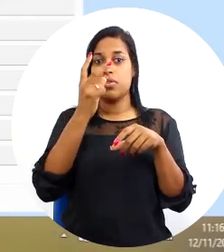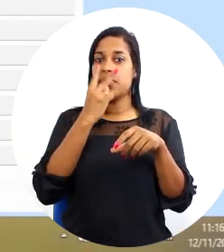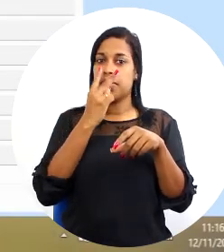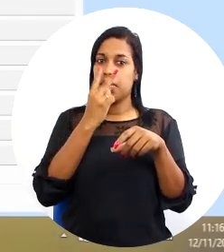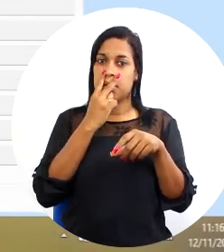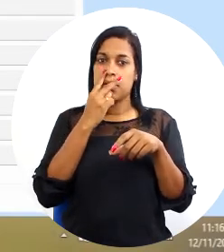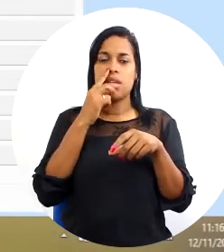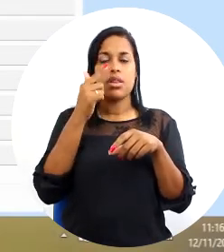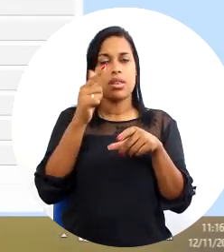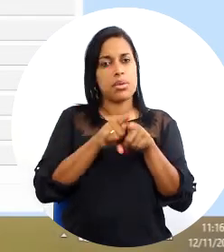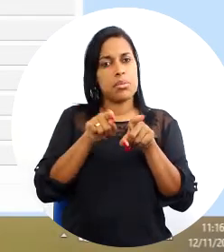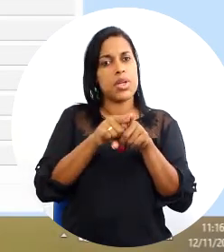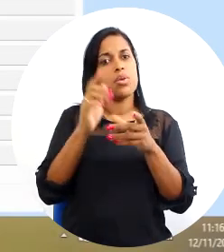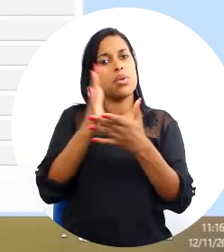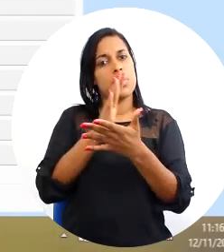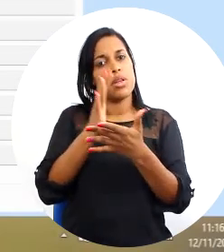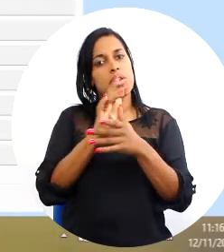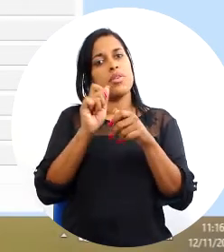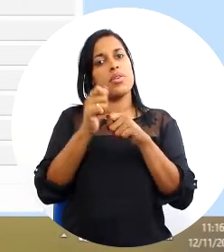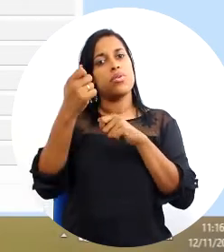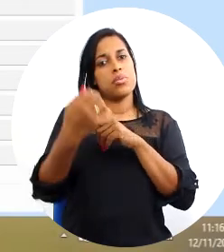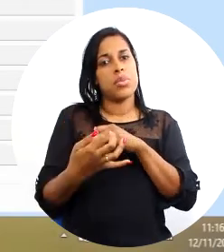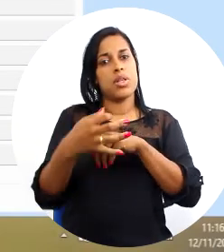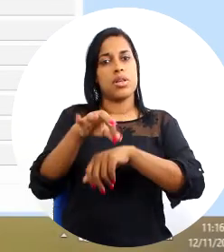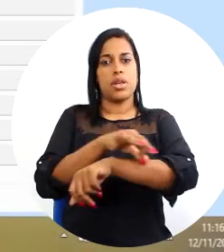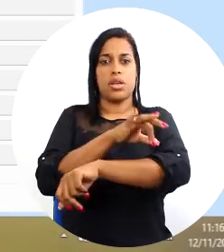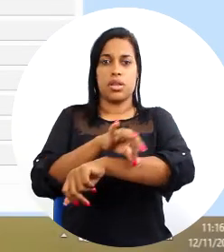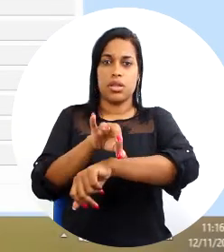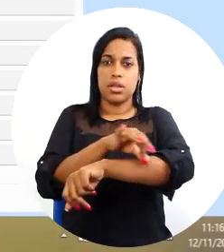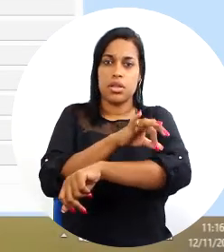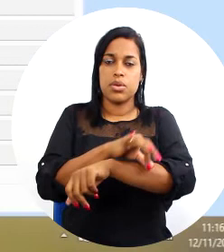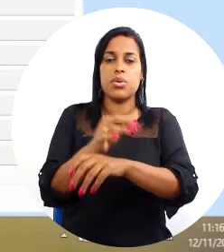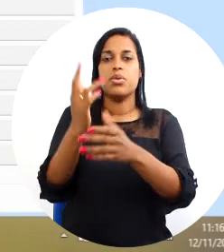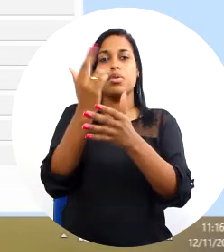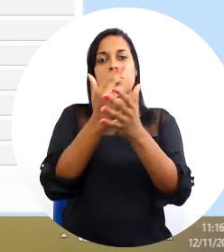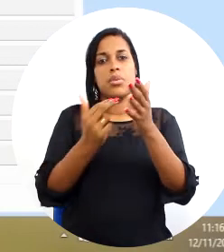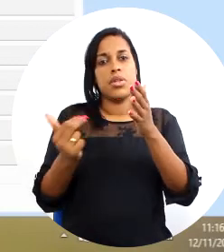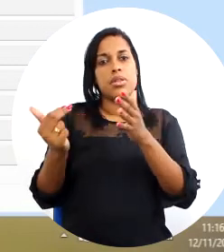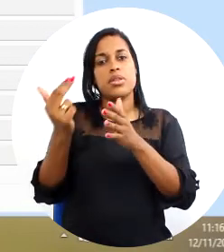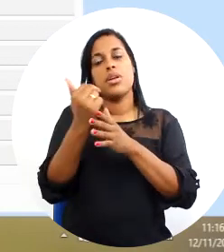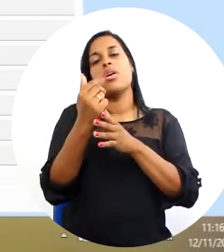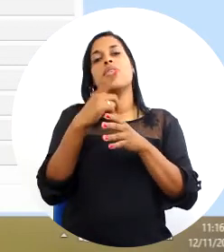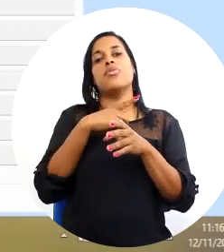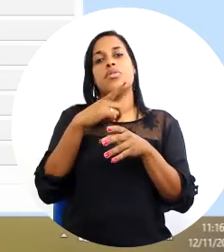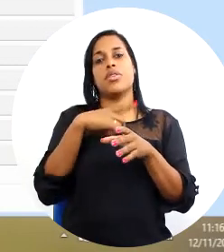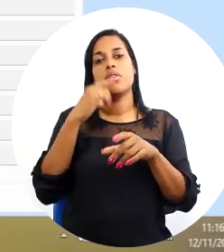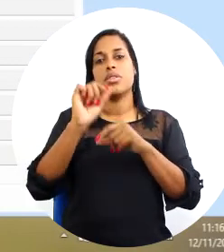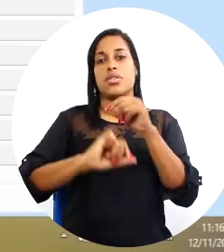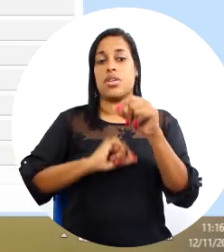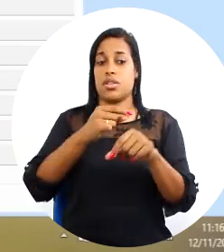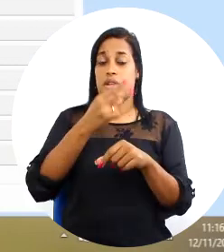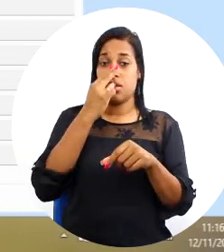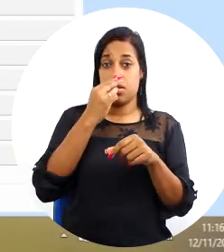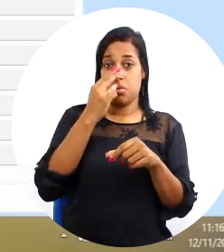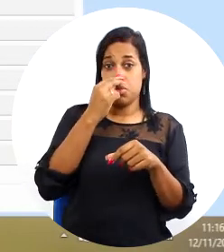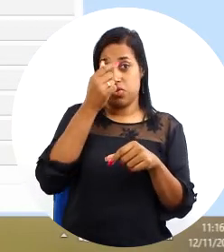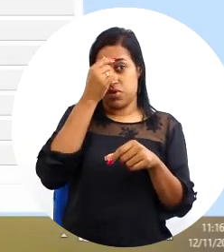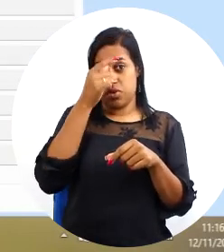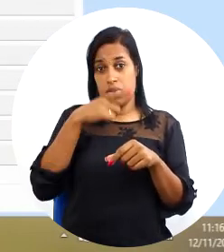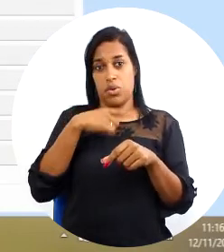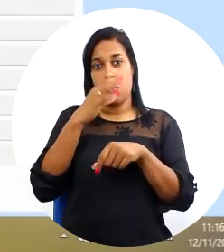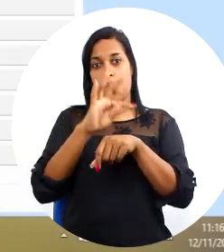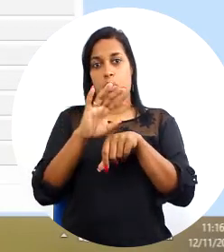temos também um livro que fala sobre arquitetura sobre paisagens que tem nessa mesma universidade o curso de